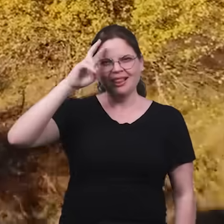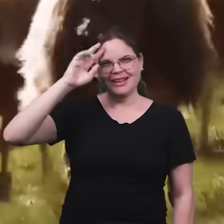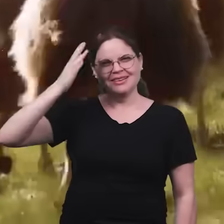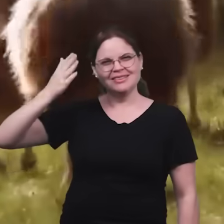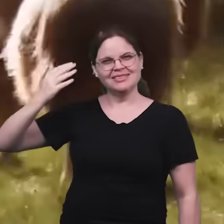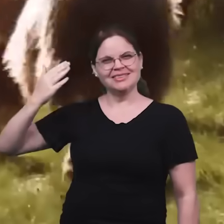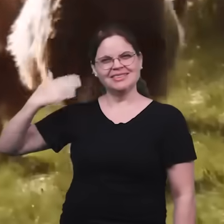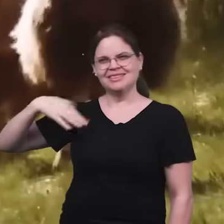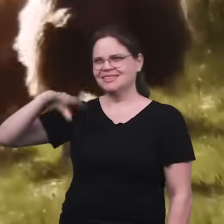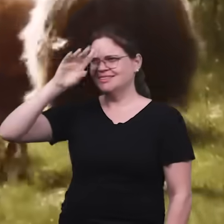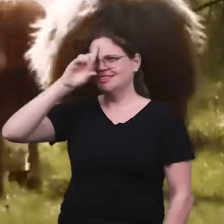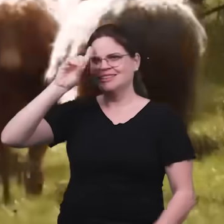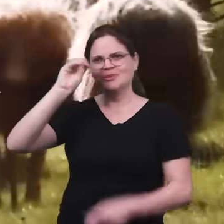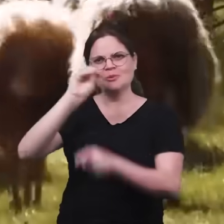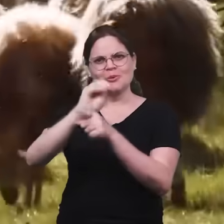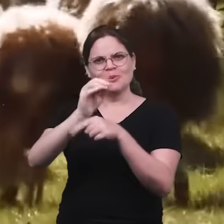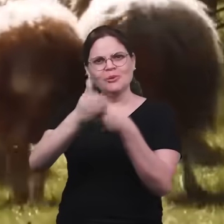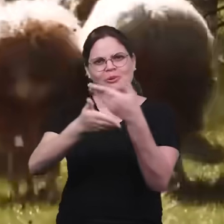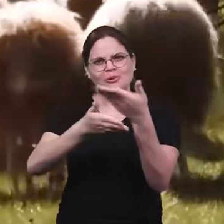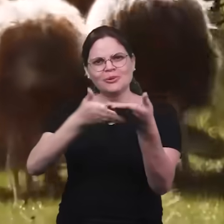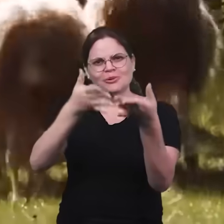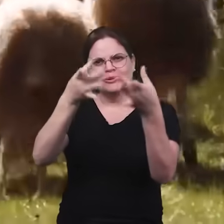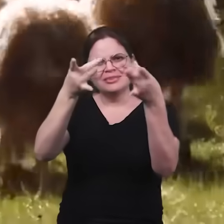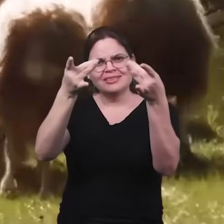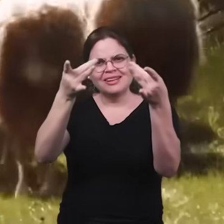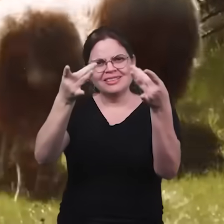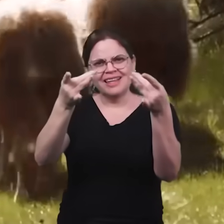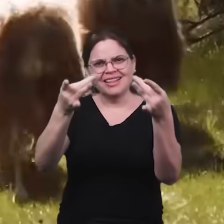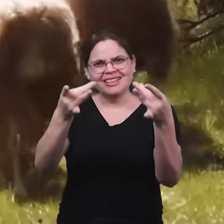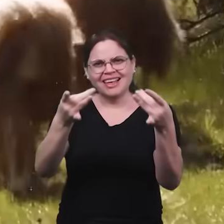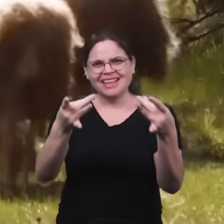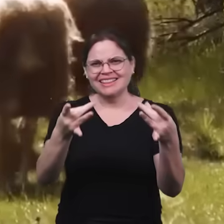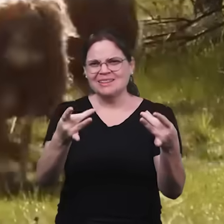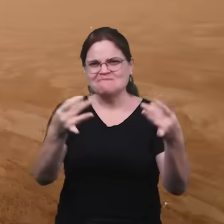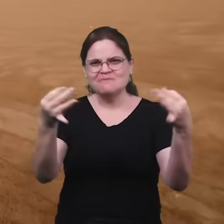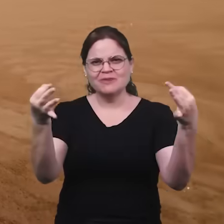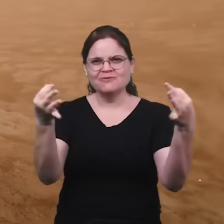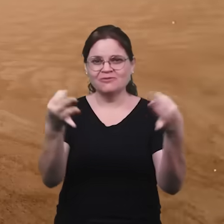O Deus que ontem de ti